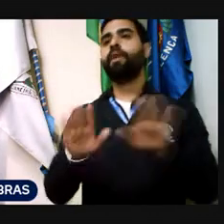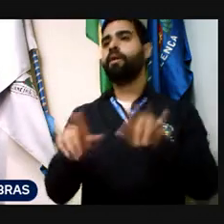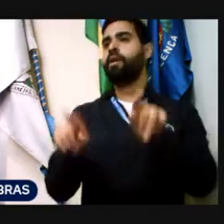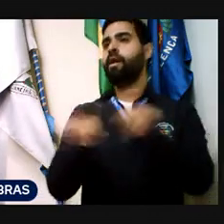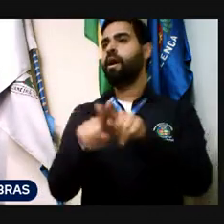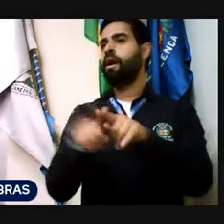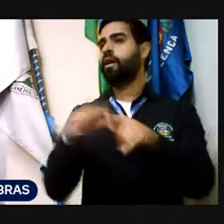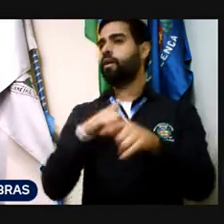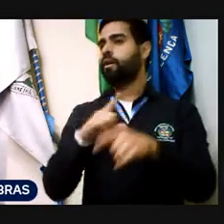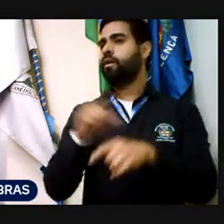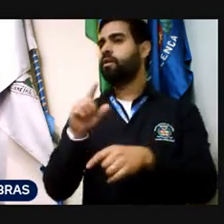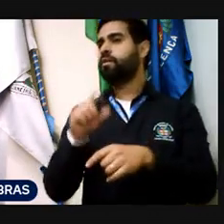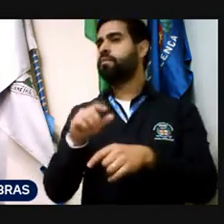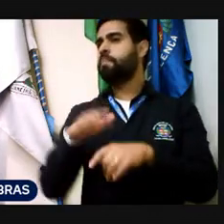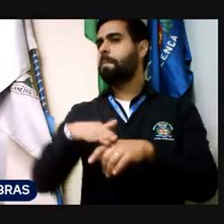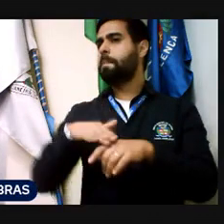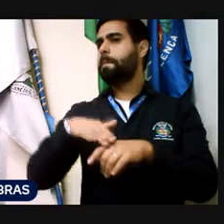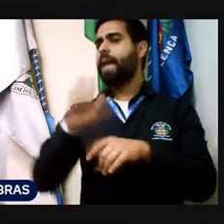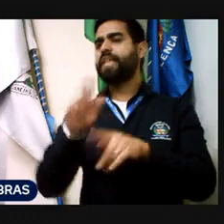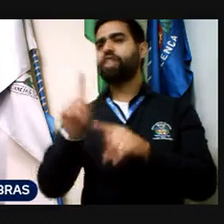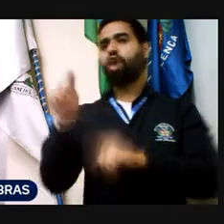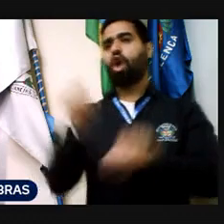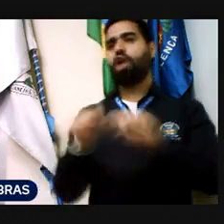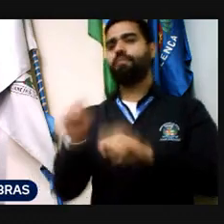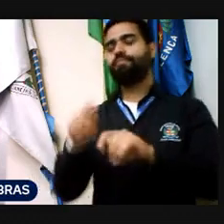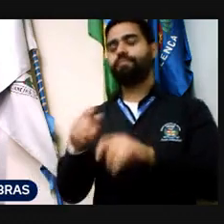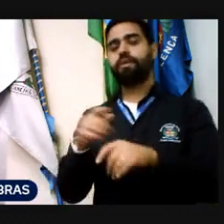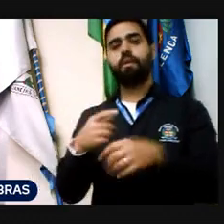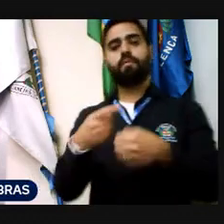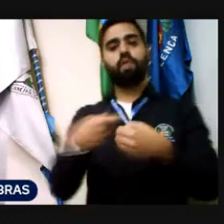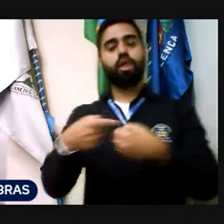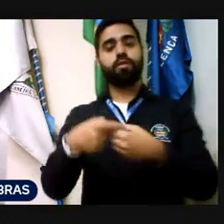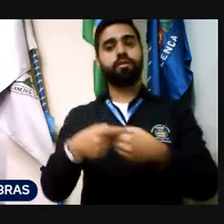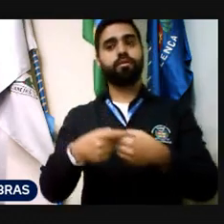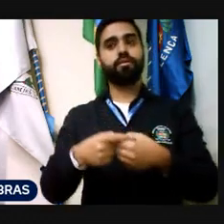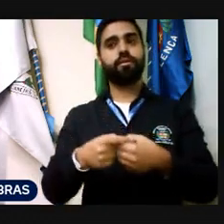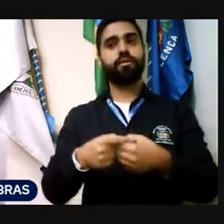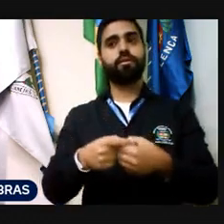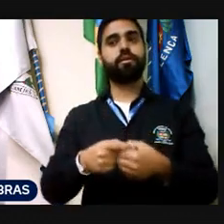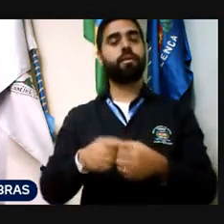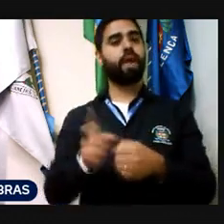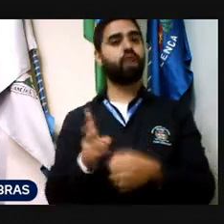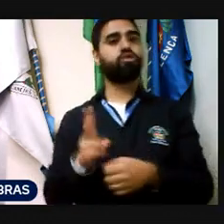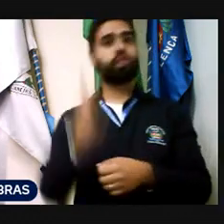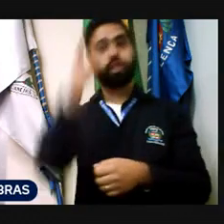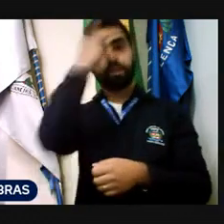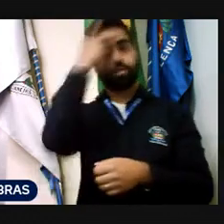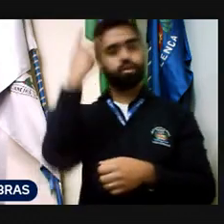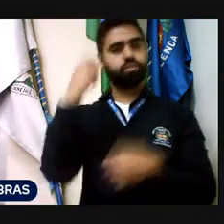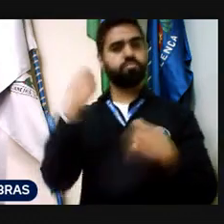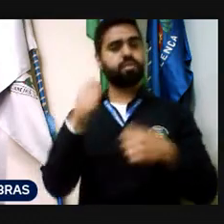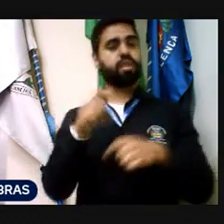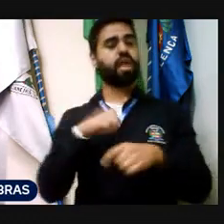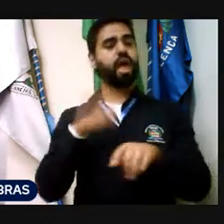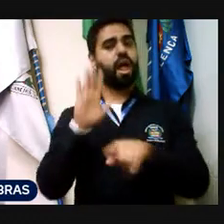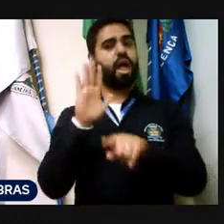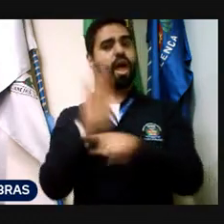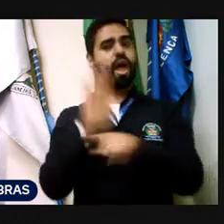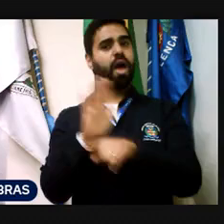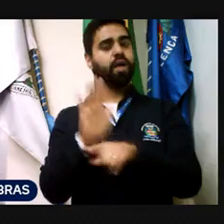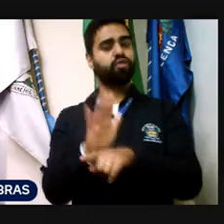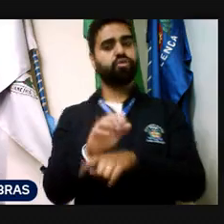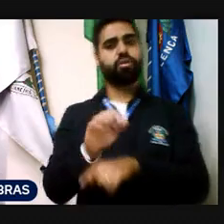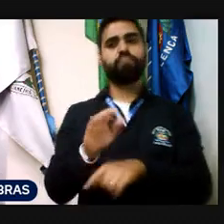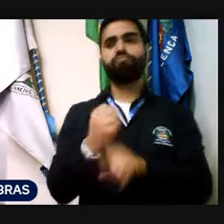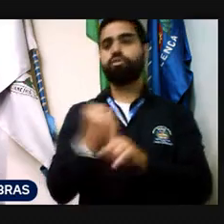geraria indiretamente mais renda para o comércio local, tendo em vista o aumento e manutenção das famílias beneficiárias dos programas sociais federais, estaduais e